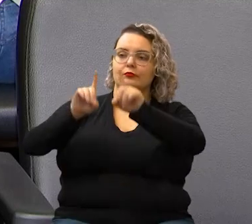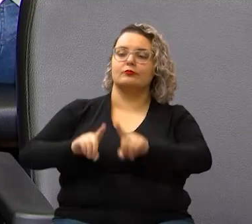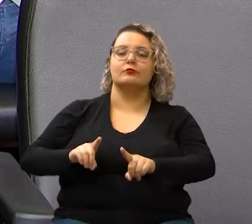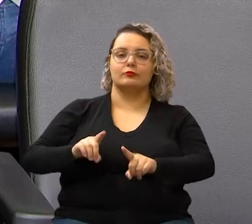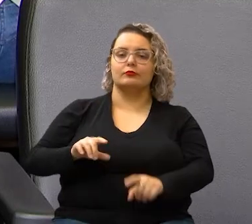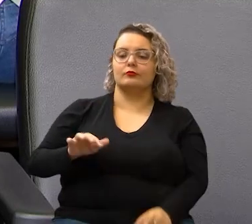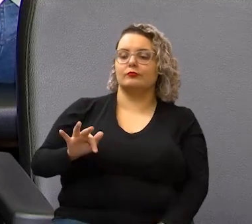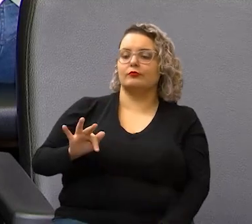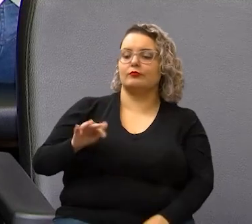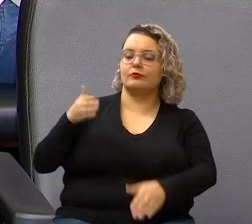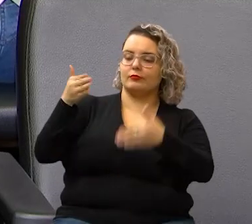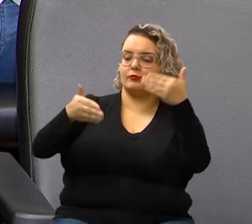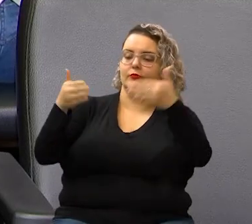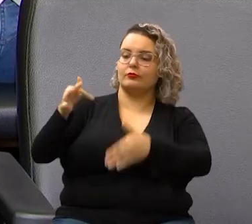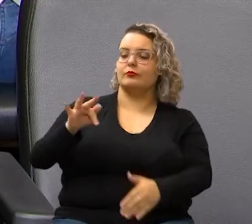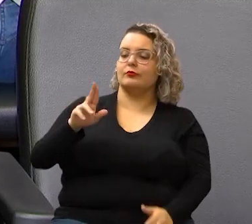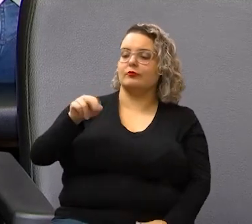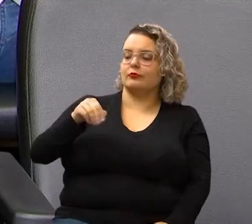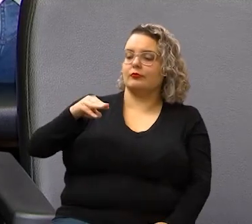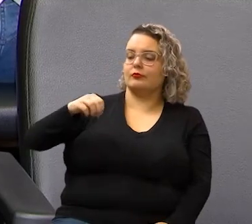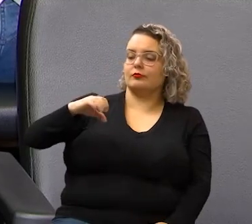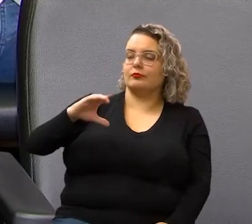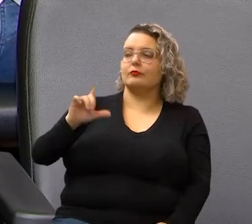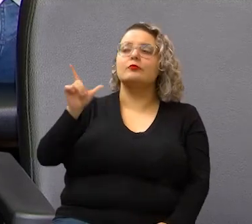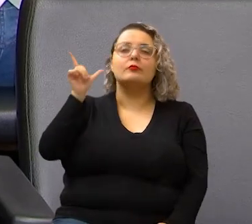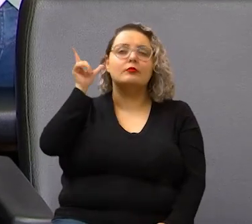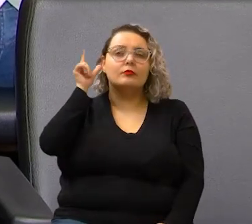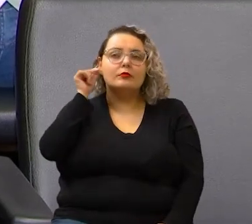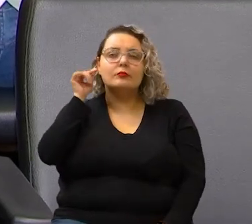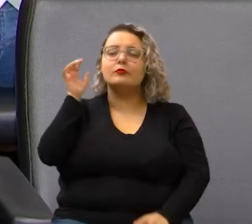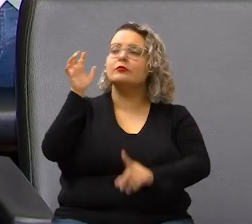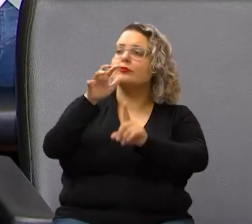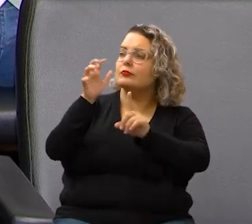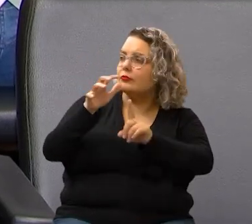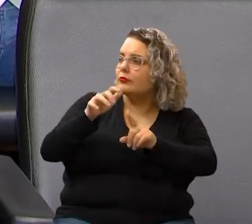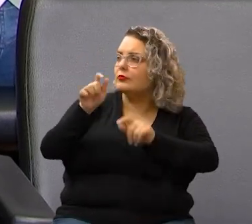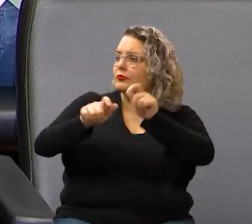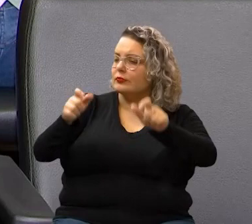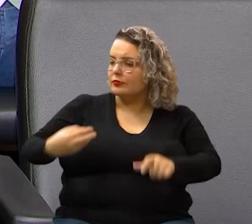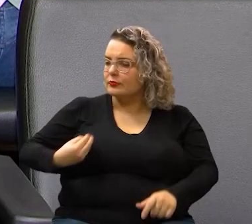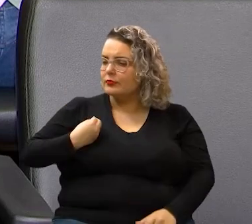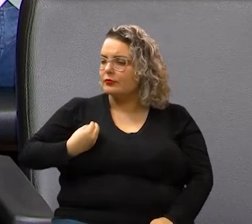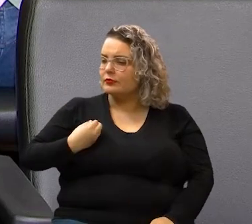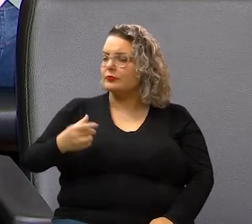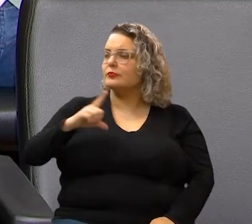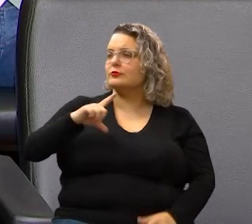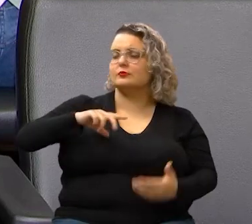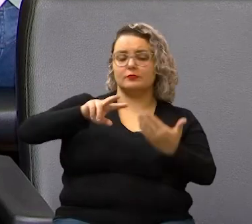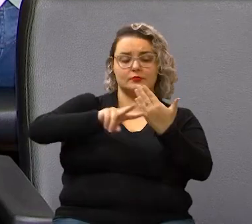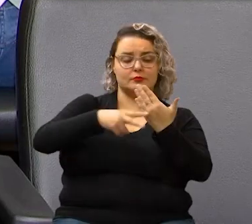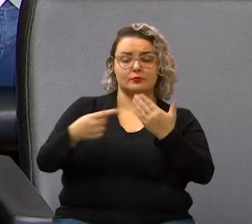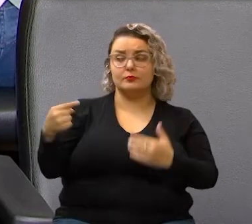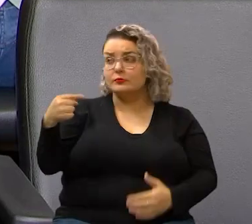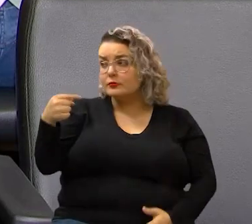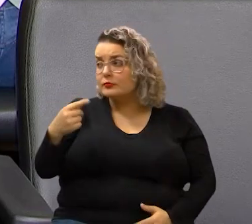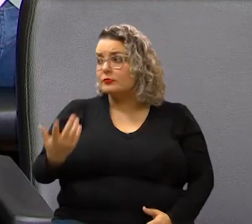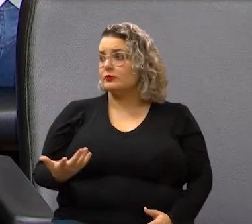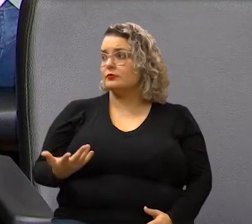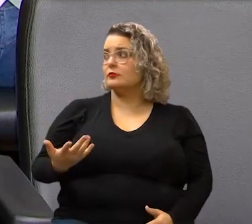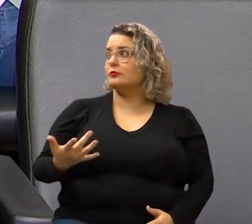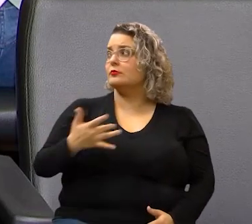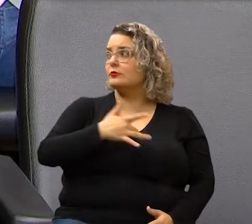da FUMEC. Vereador, perda auditiva afeta a vida das pessoas, pode causar